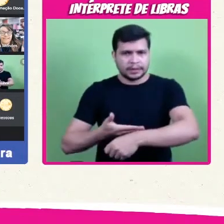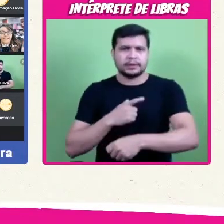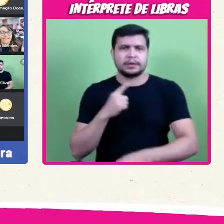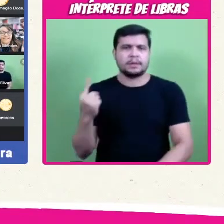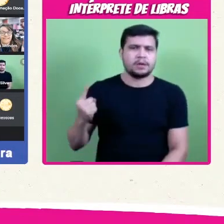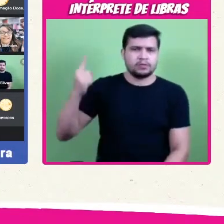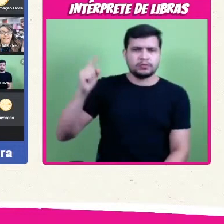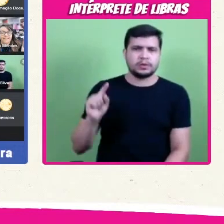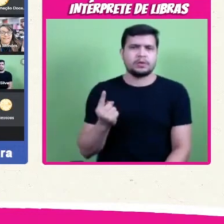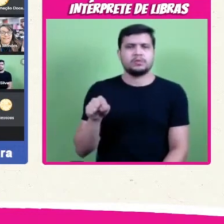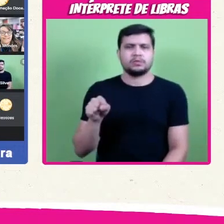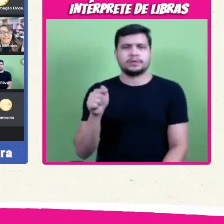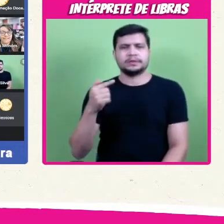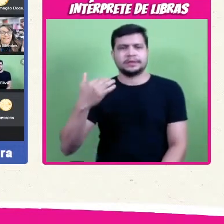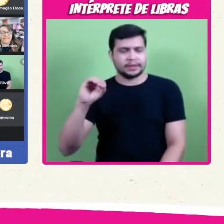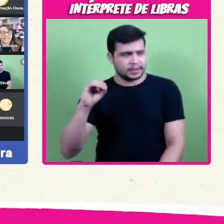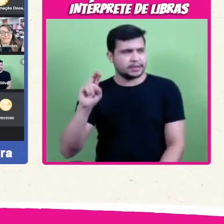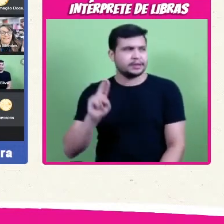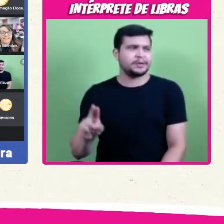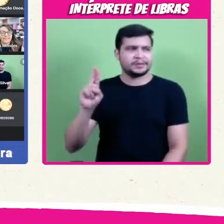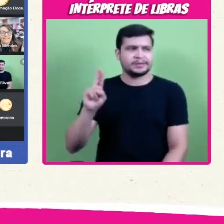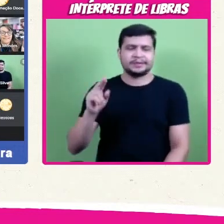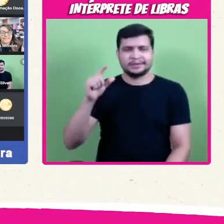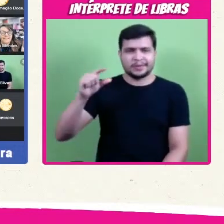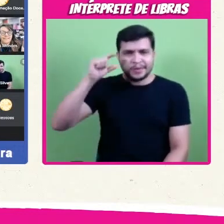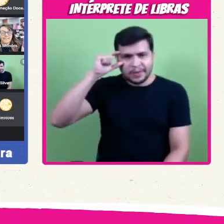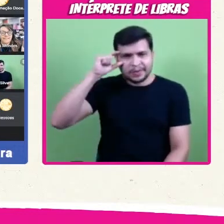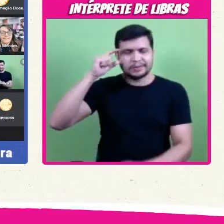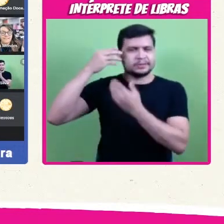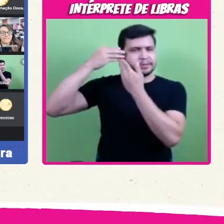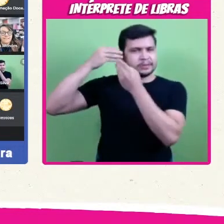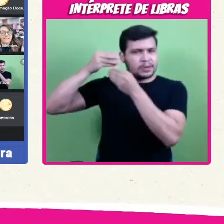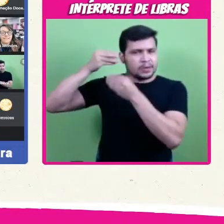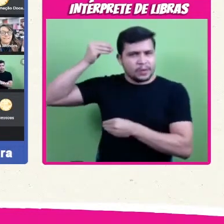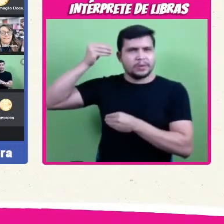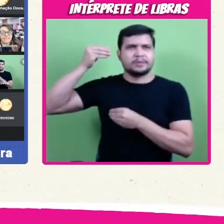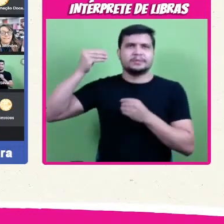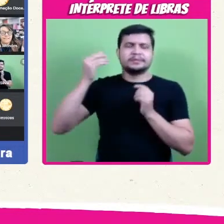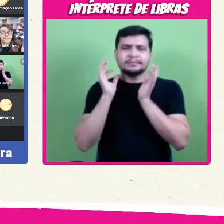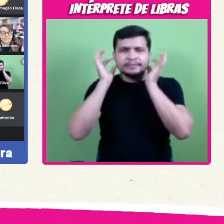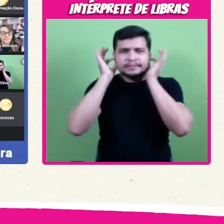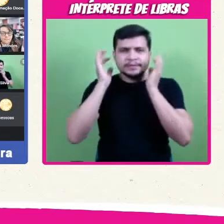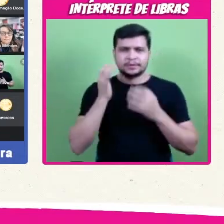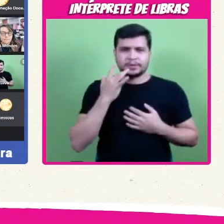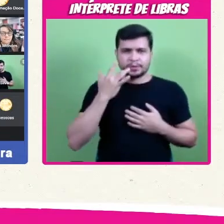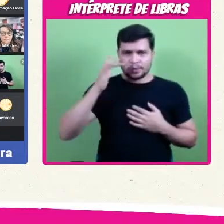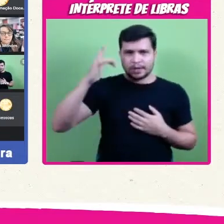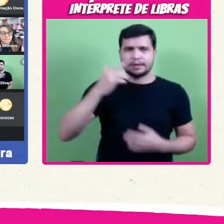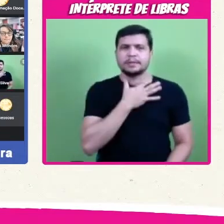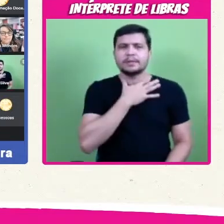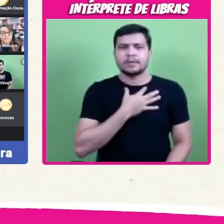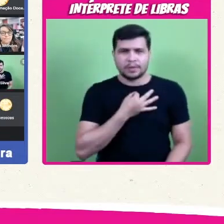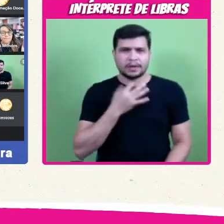usando óculos, cabelos longos, pretos e lisos, com brincos dourados, um colar dourado e uma blusa